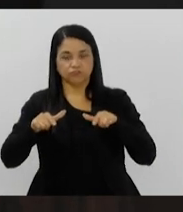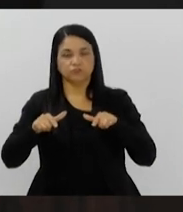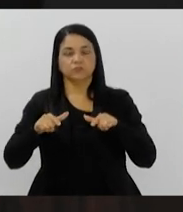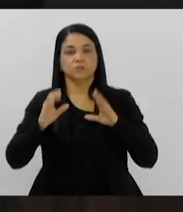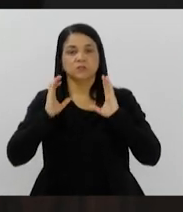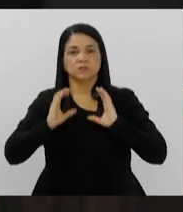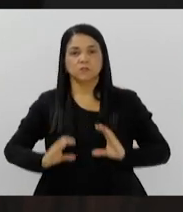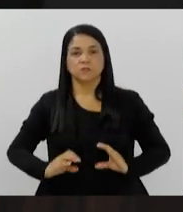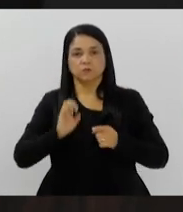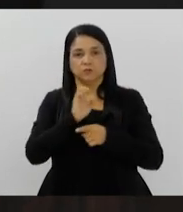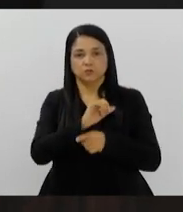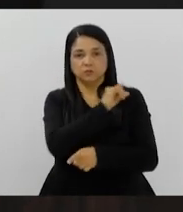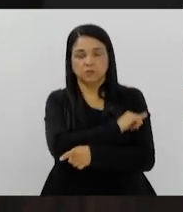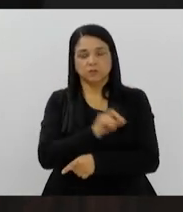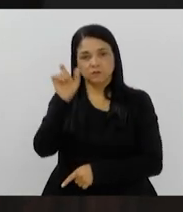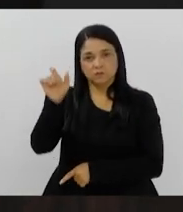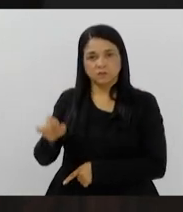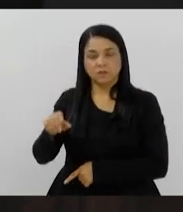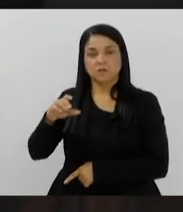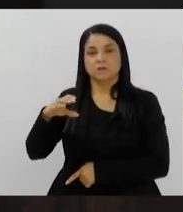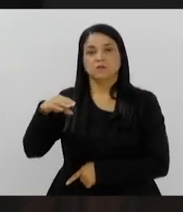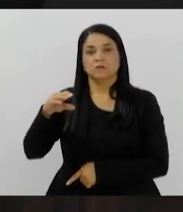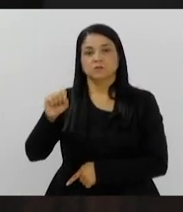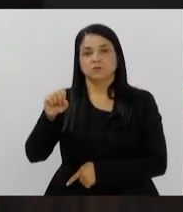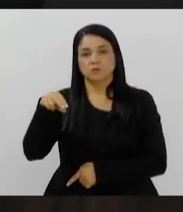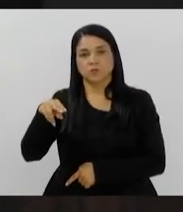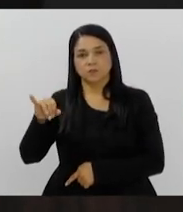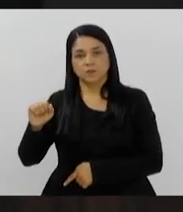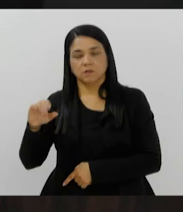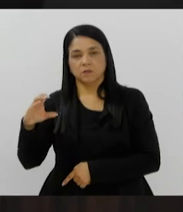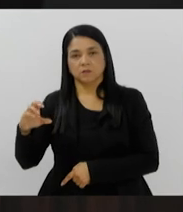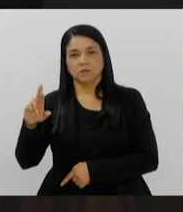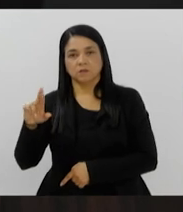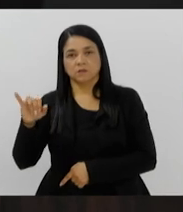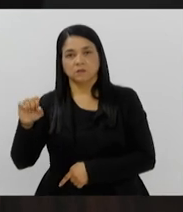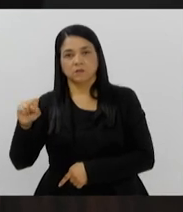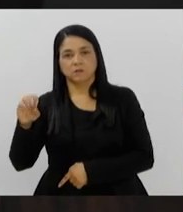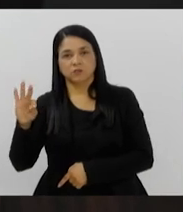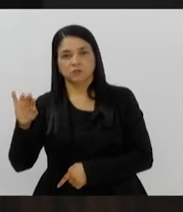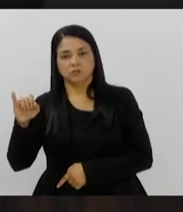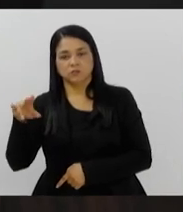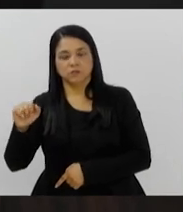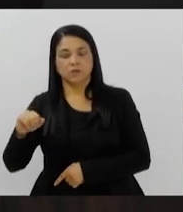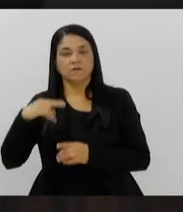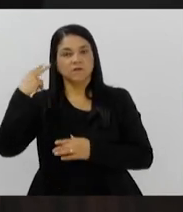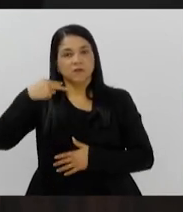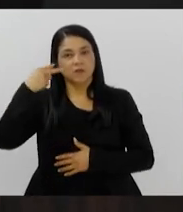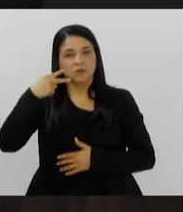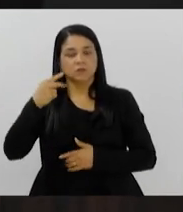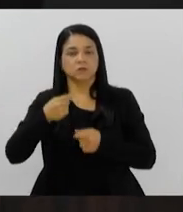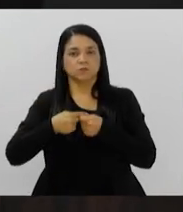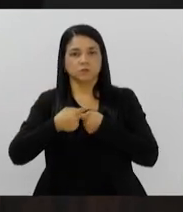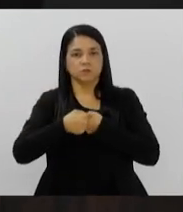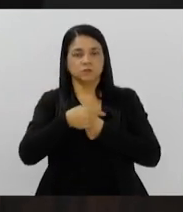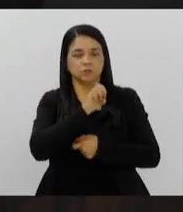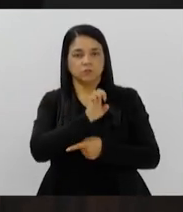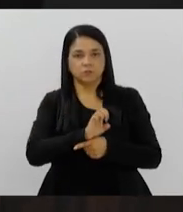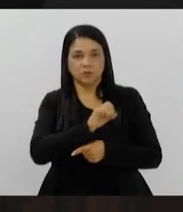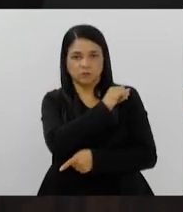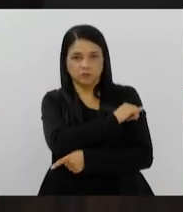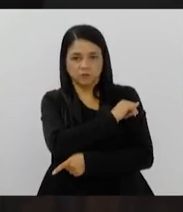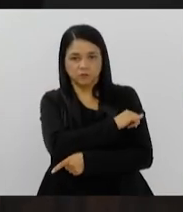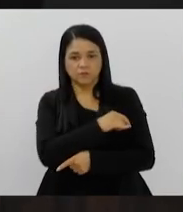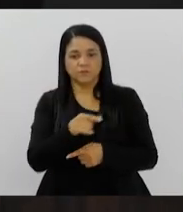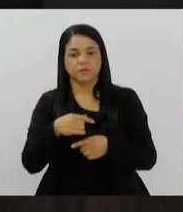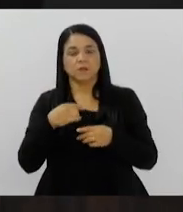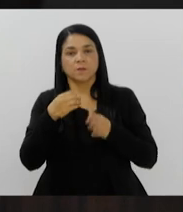Estado do Rio de Janeiro à senhora Tânia Cristina Magalhães Bastos e Silva, vereadora do município do Rio de Janeiro.